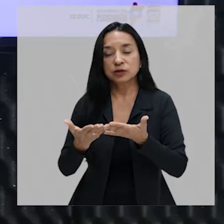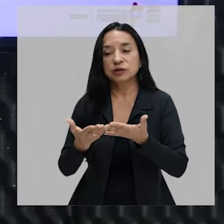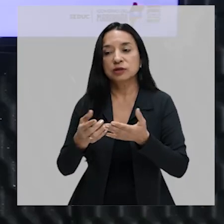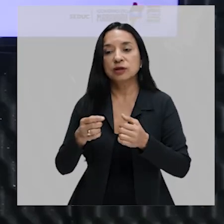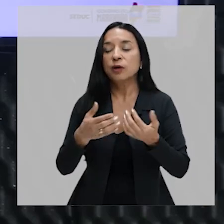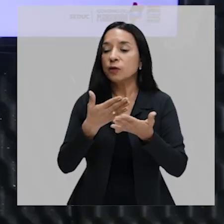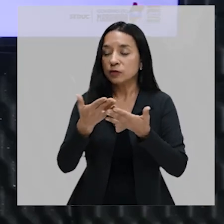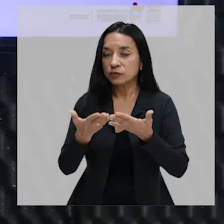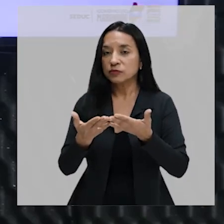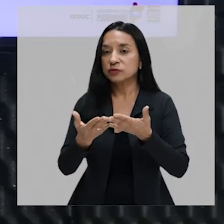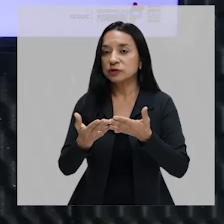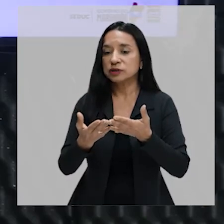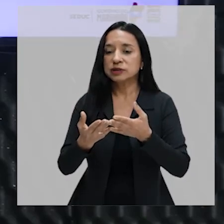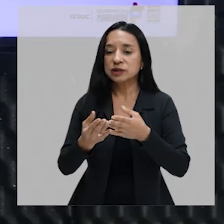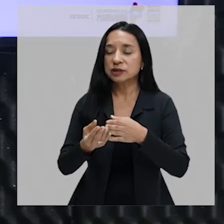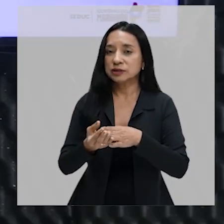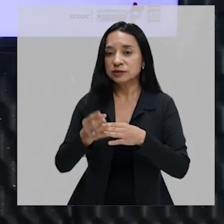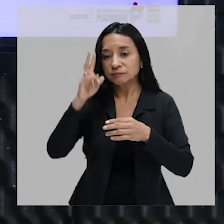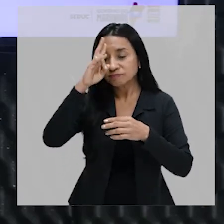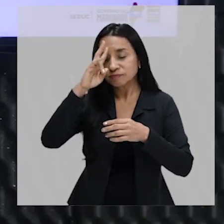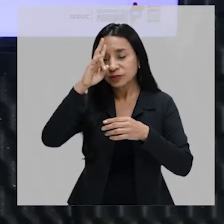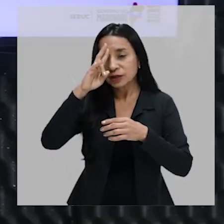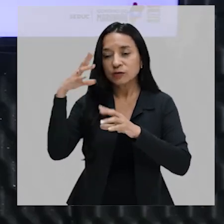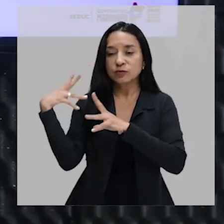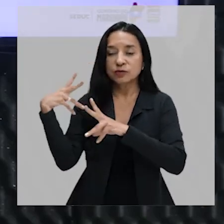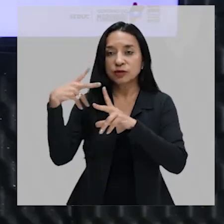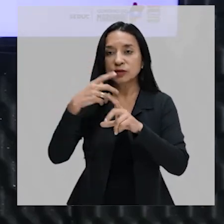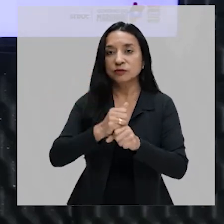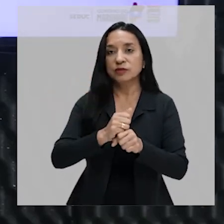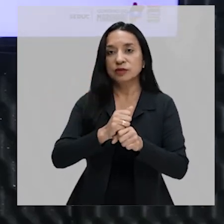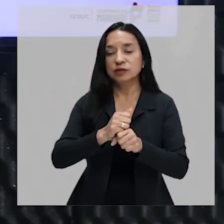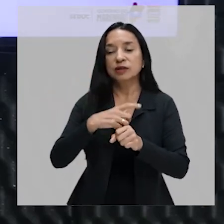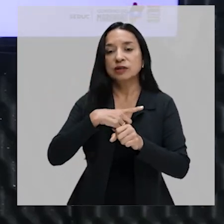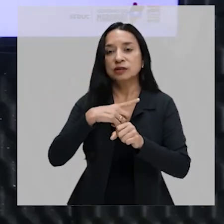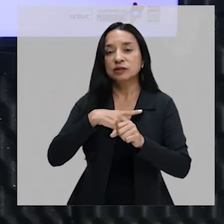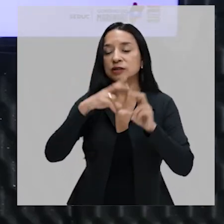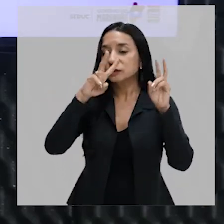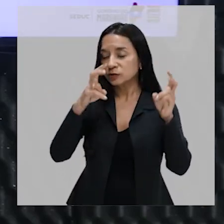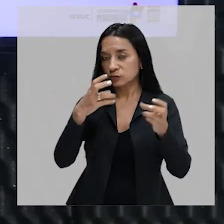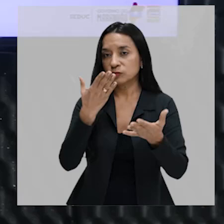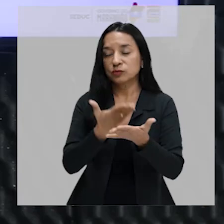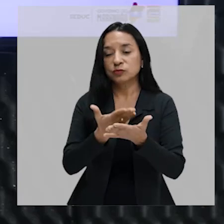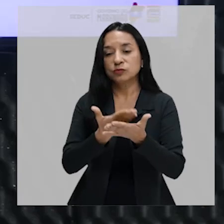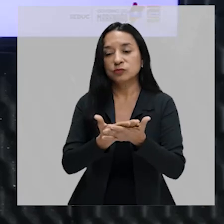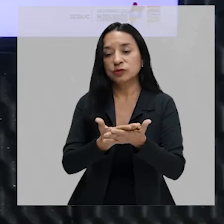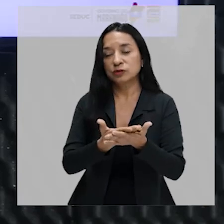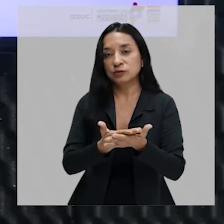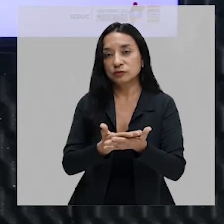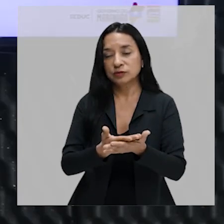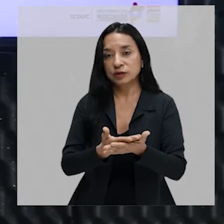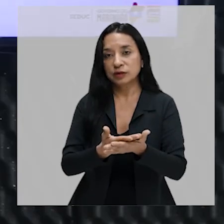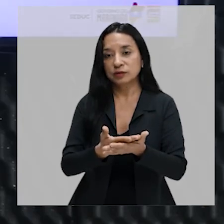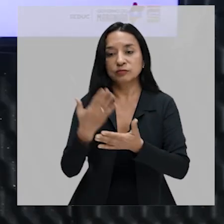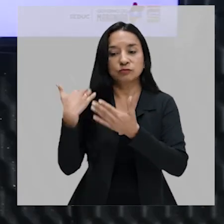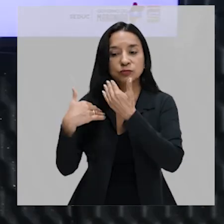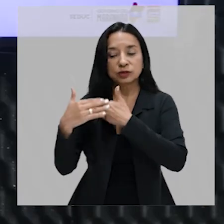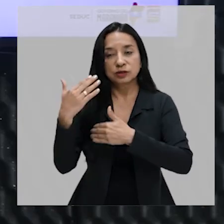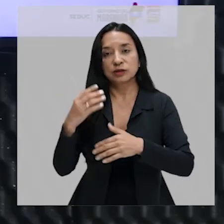deste assunto. Melhor dizendo, para que vocês relembrem, porque é assunto aí que vocês já estudaram num passado não muito distante, tá